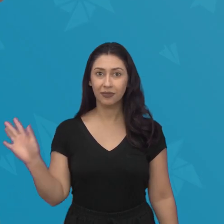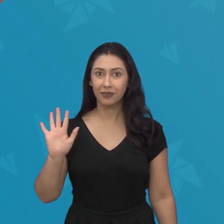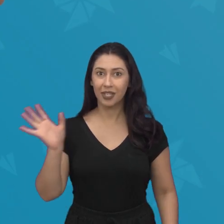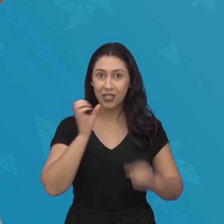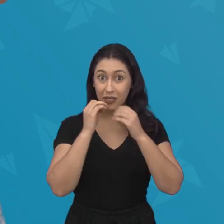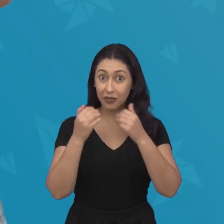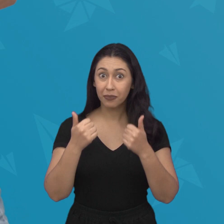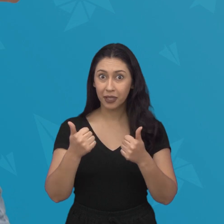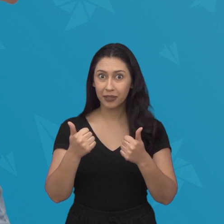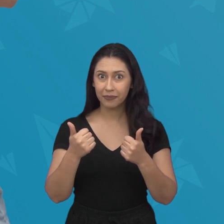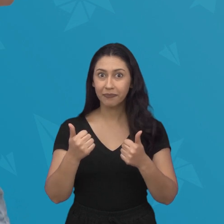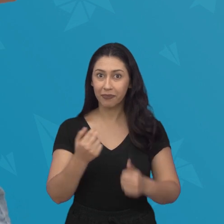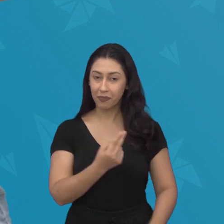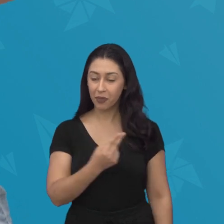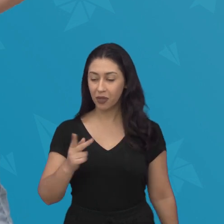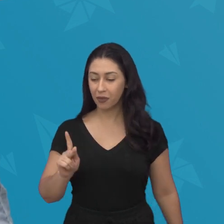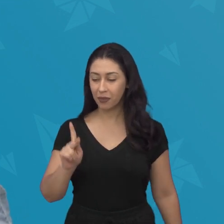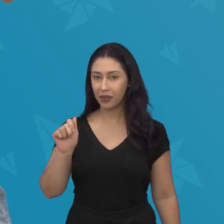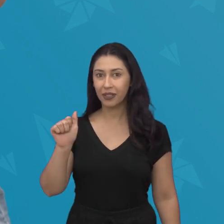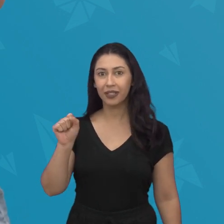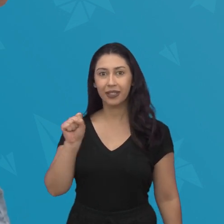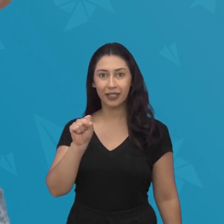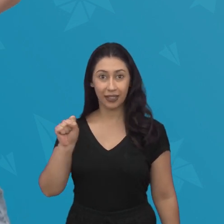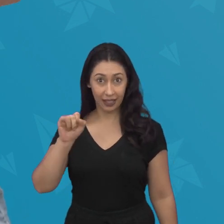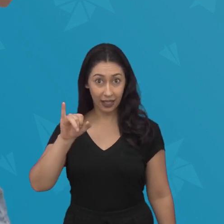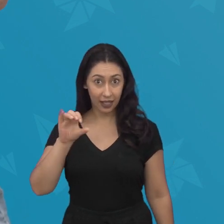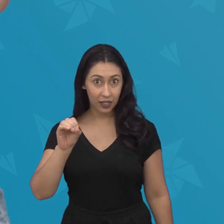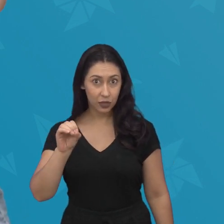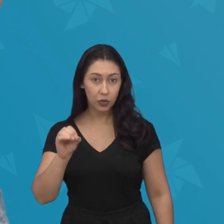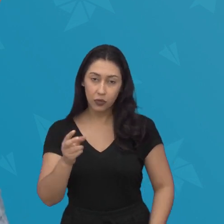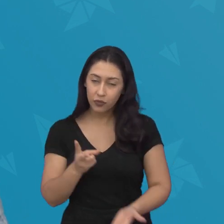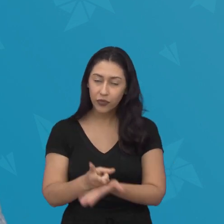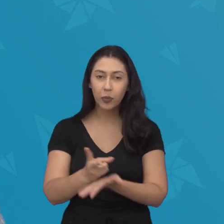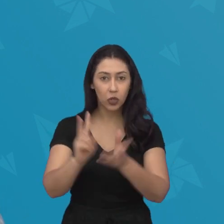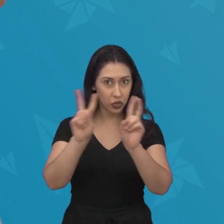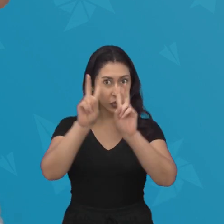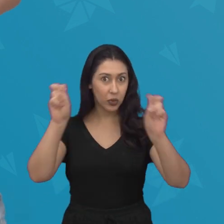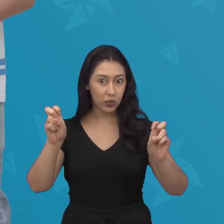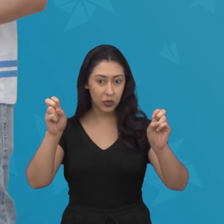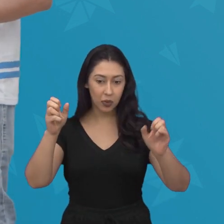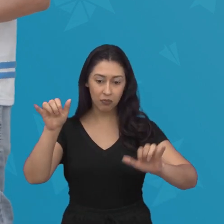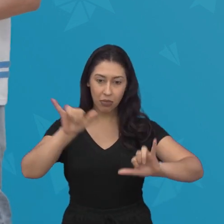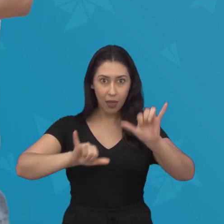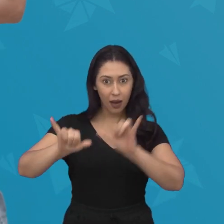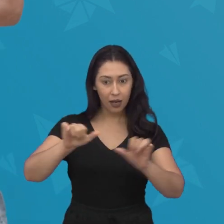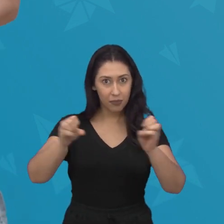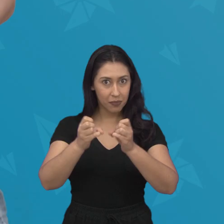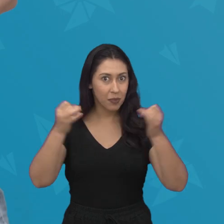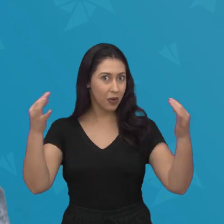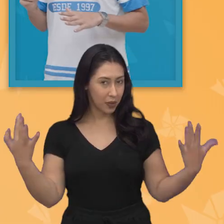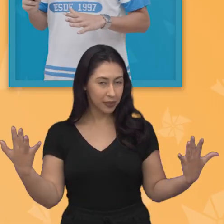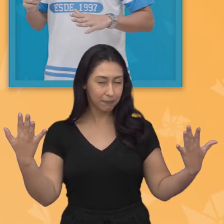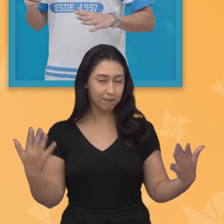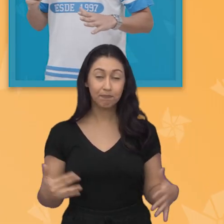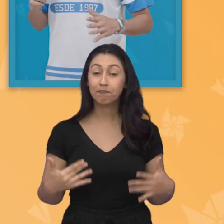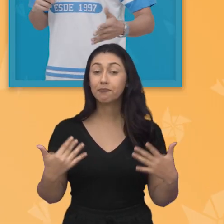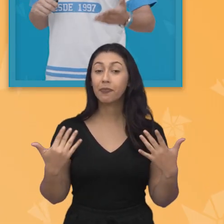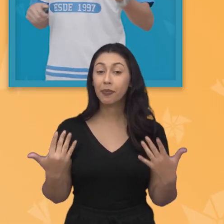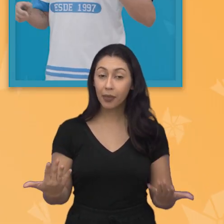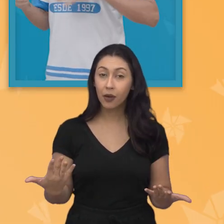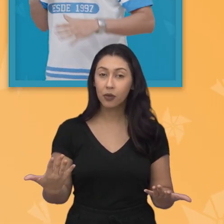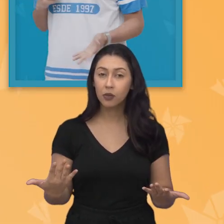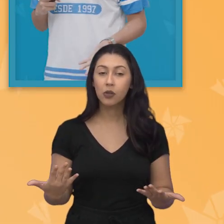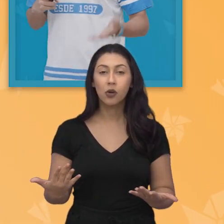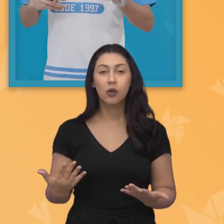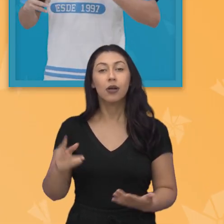Olá pessoal, tudo bem com vocês? Bom, meu nome é Cássio e hoje a gente vai continuar nossa aula sobre estequiometria. Venham comigo. Bom, contando